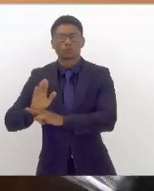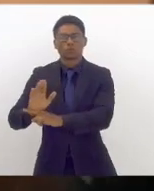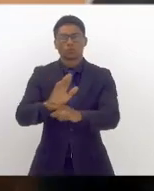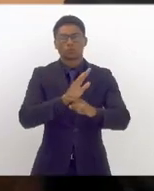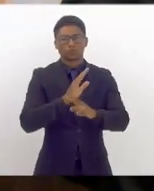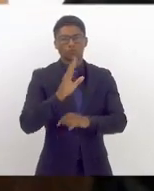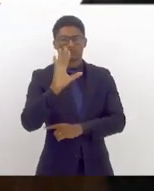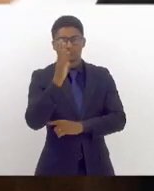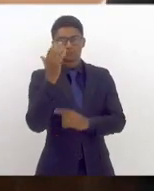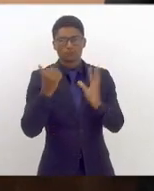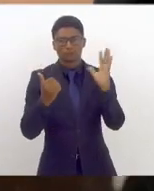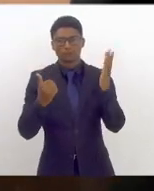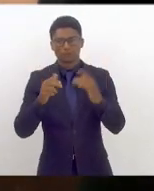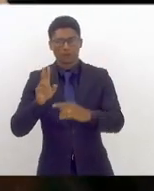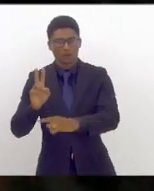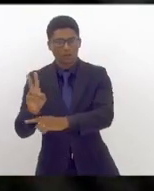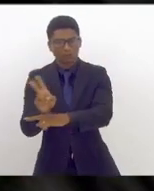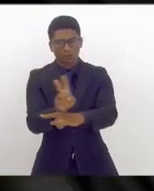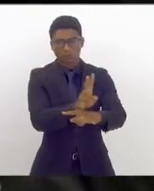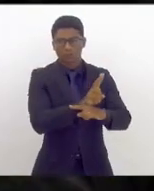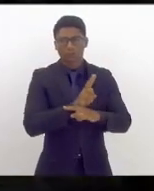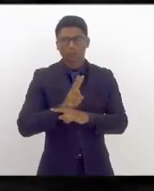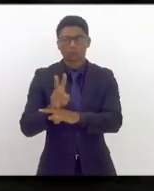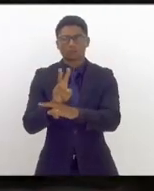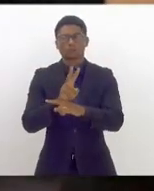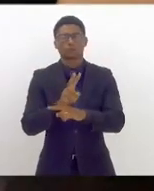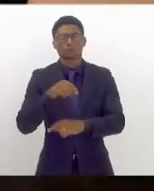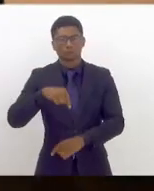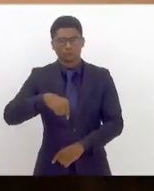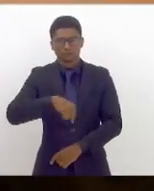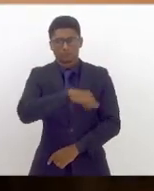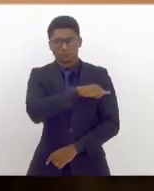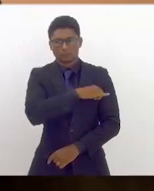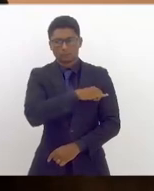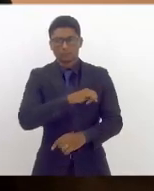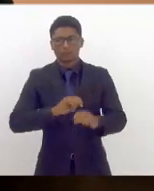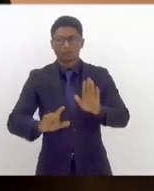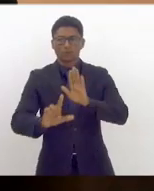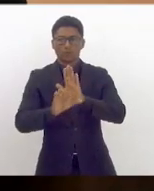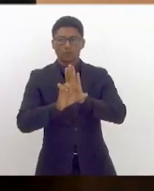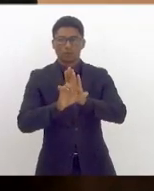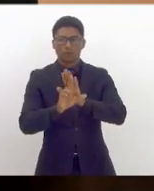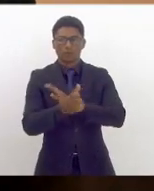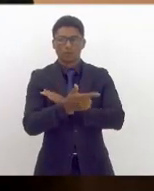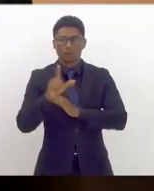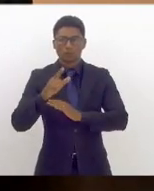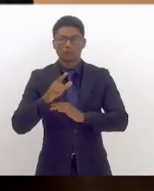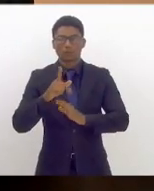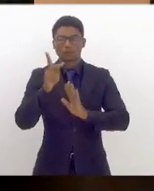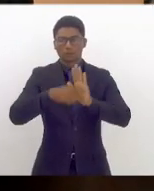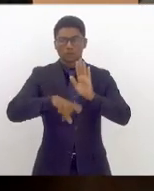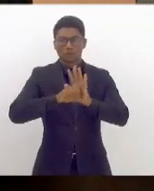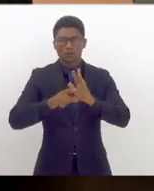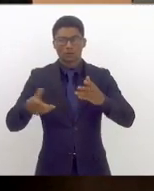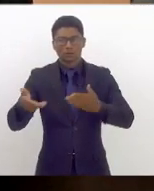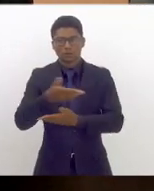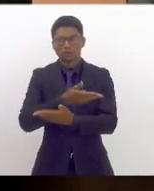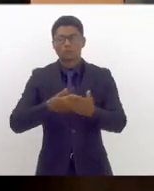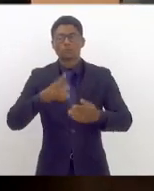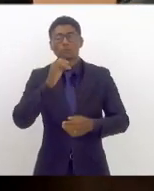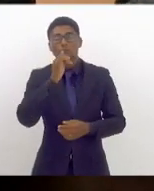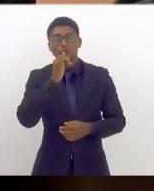Florestal do Rio de Janeiro claro que há outras leis que esse projeto dialoga como a lei